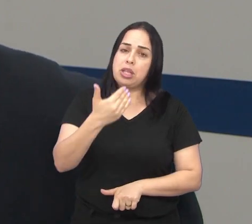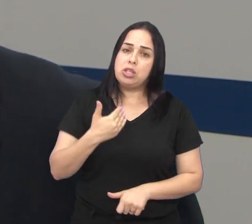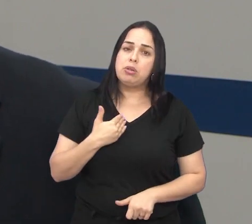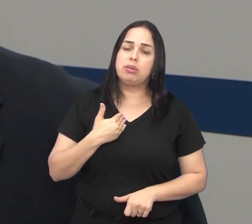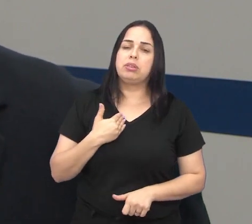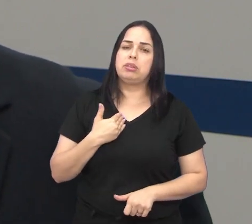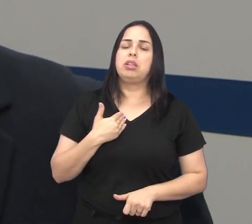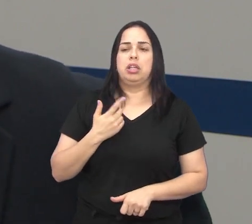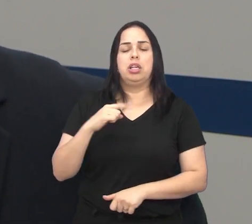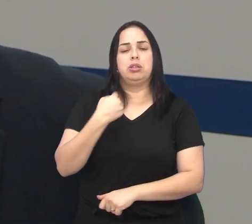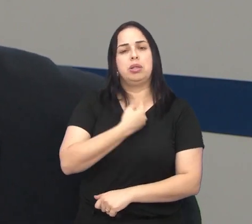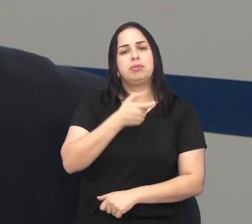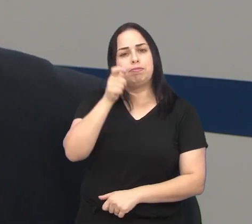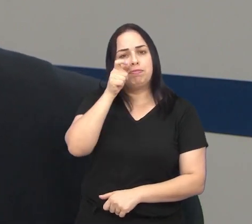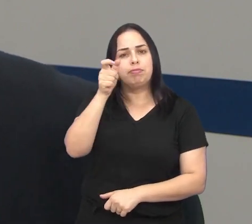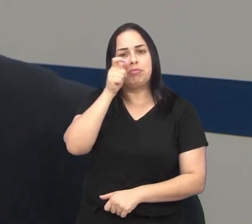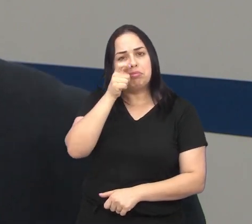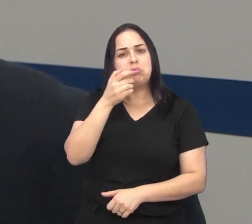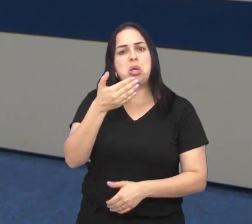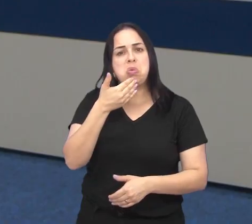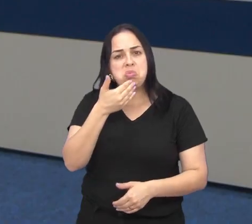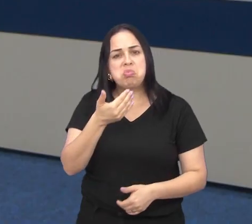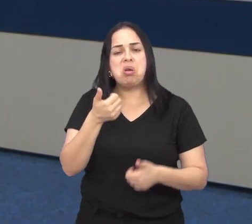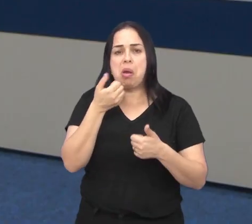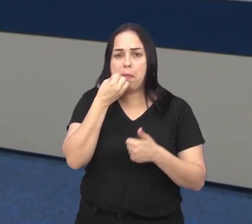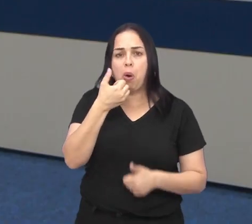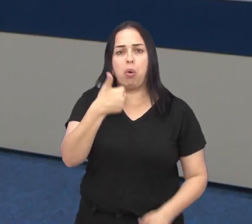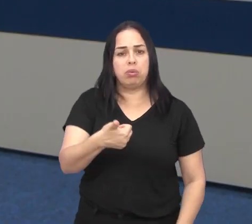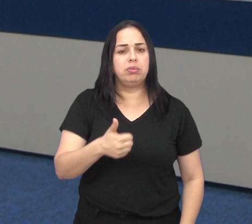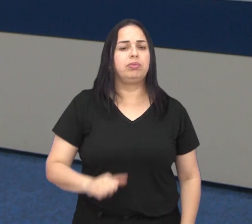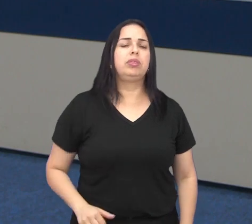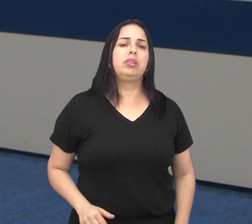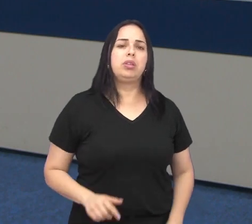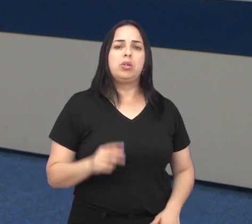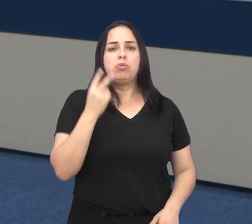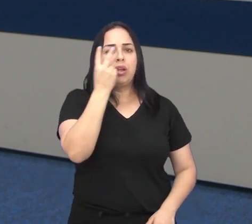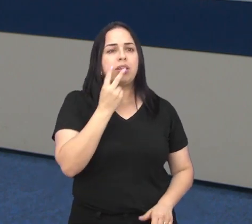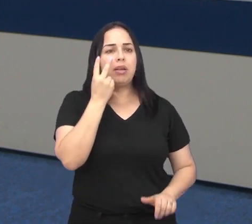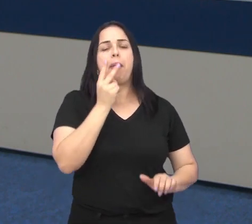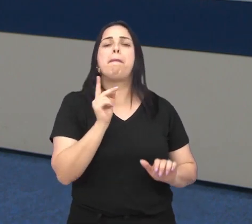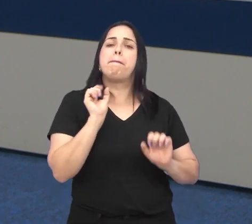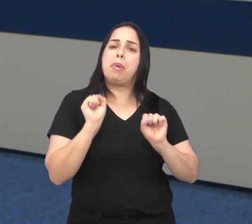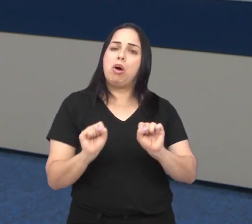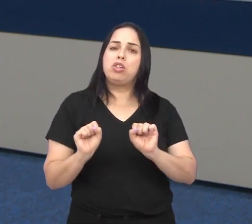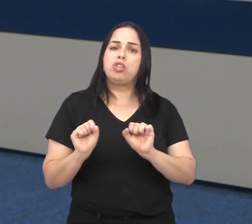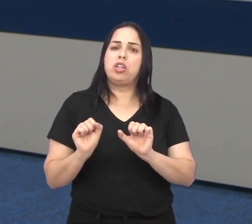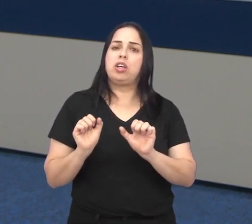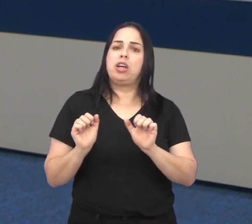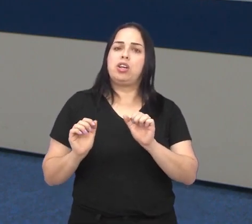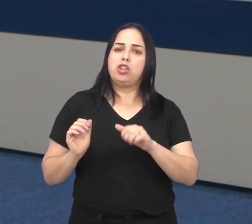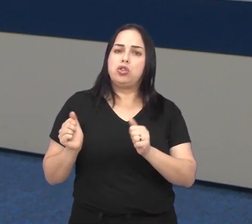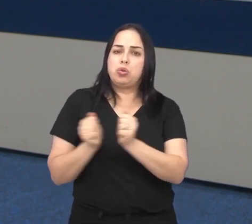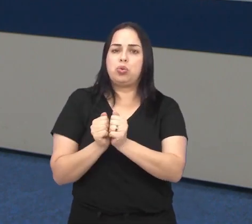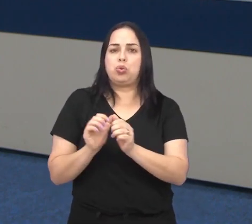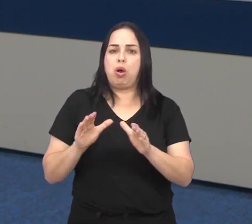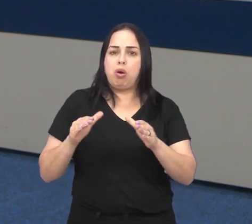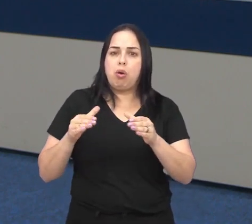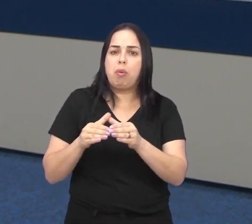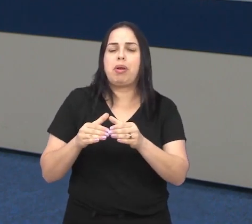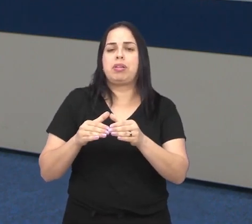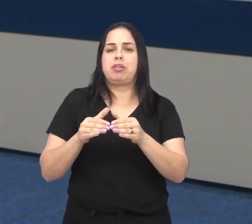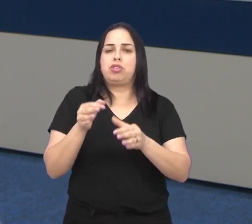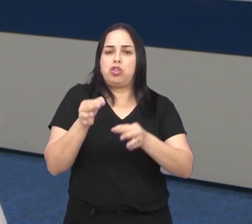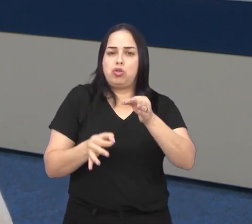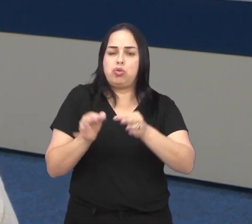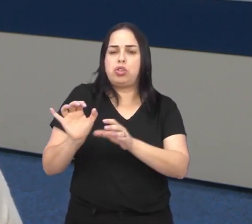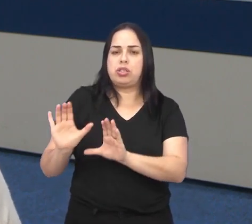enfim, tudo isso é levado bastante em consideração. Sim. Os vereadores podem fazer emendas pelas comissões. As comissões